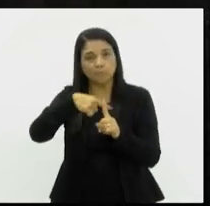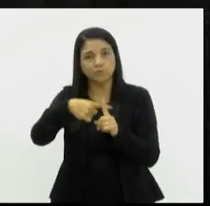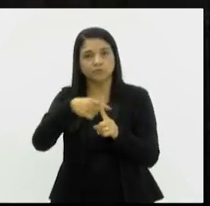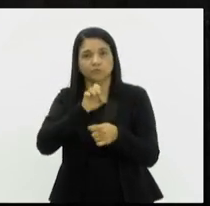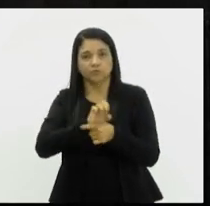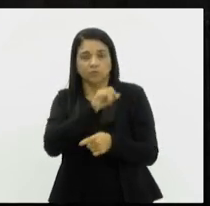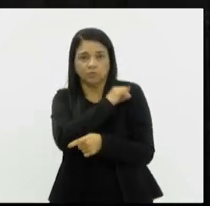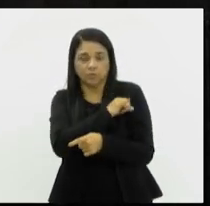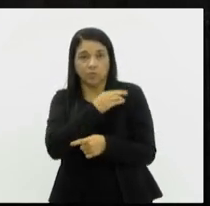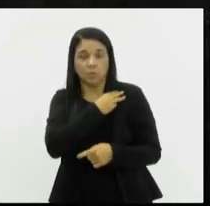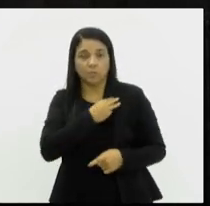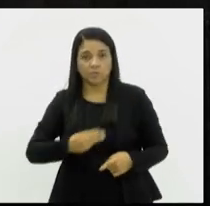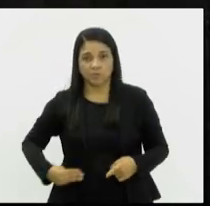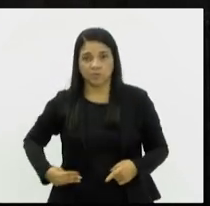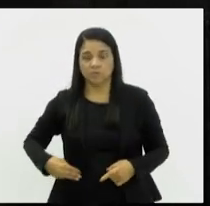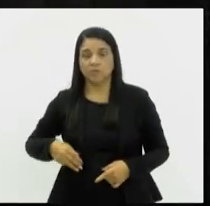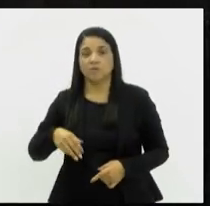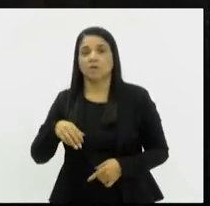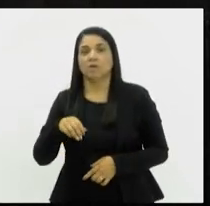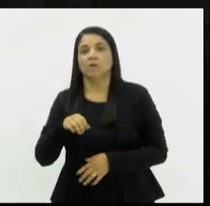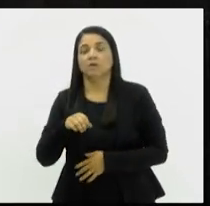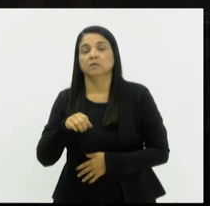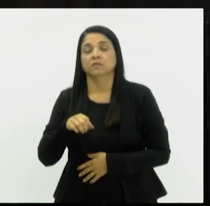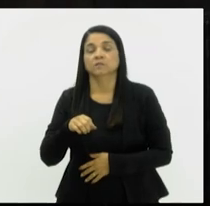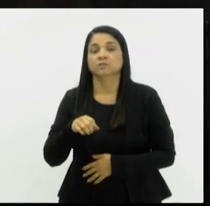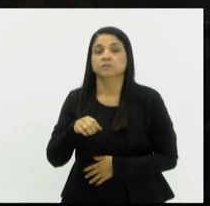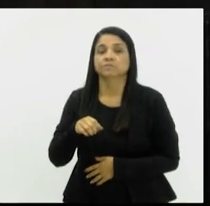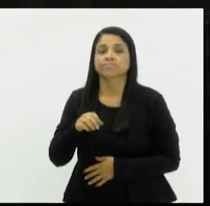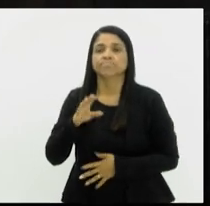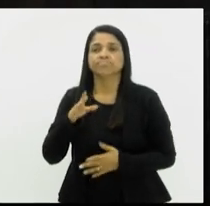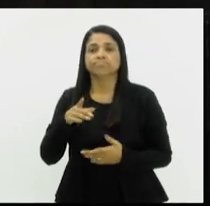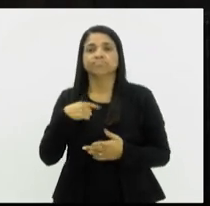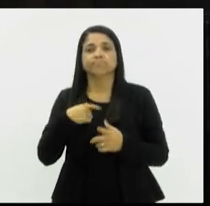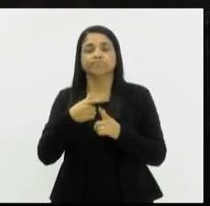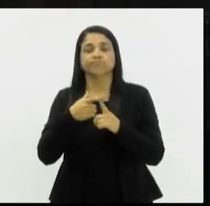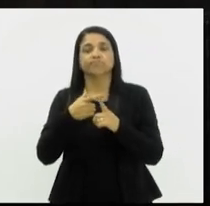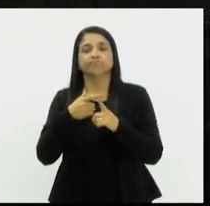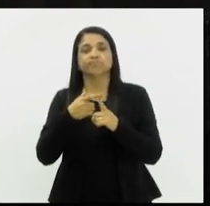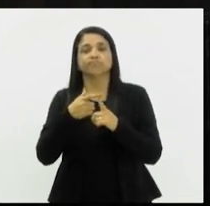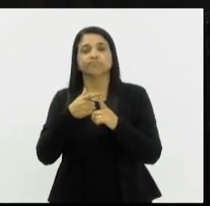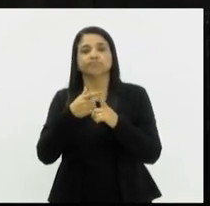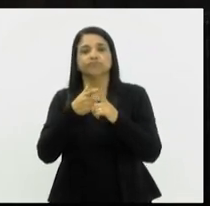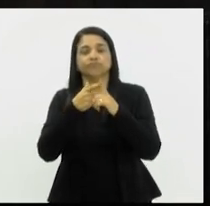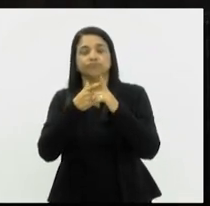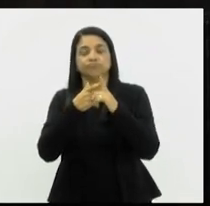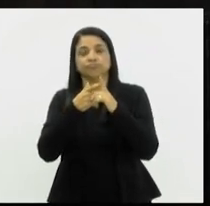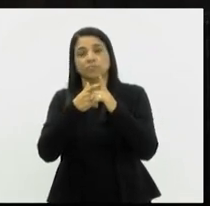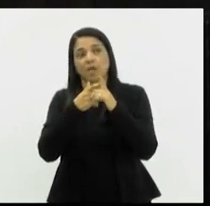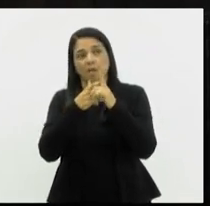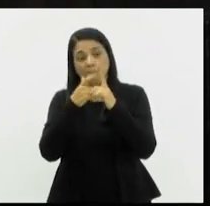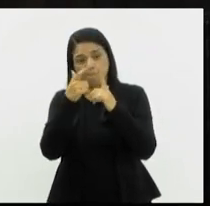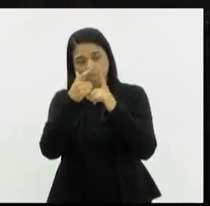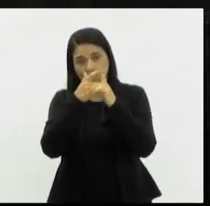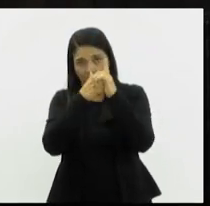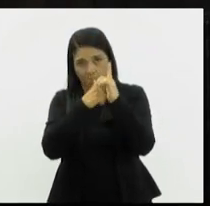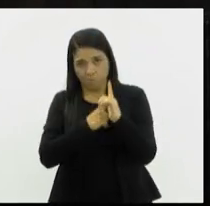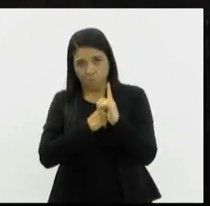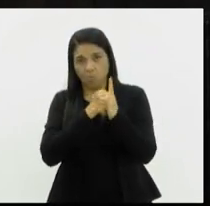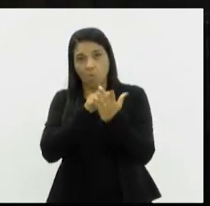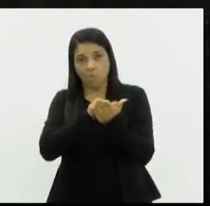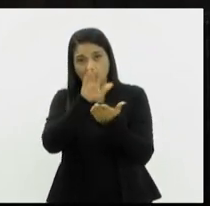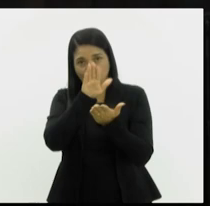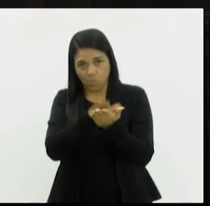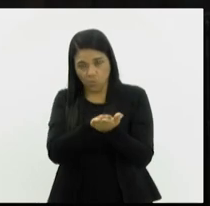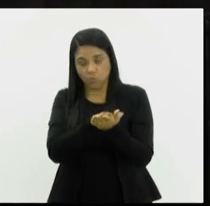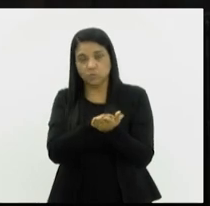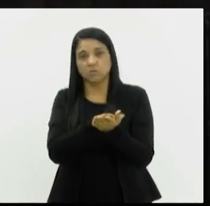do ministro Dias Toffoli, que suspendeu a absurda multa que o ministro da Fazenda tinha